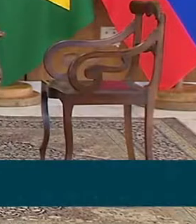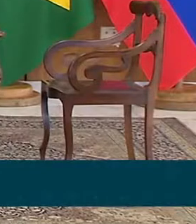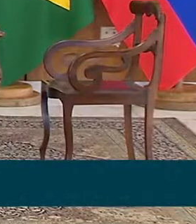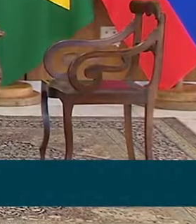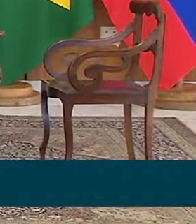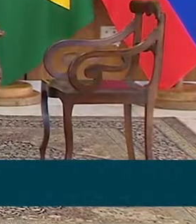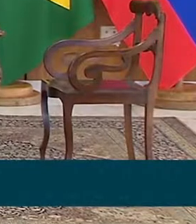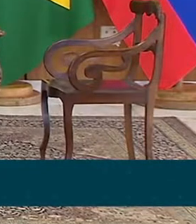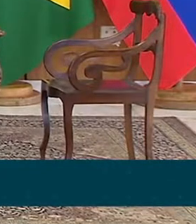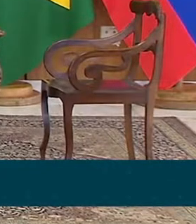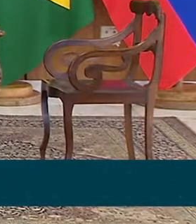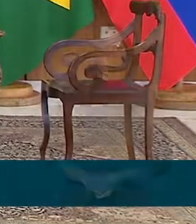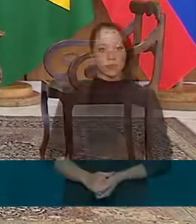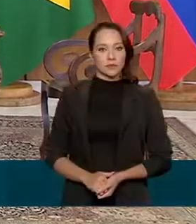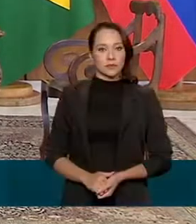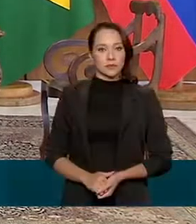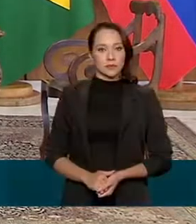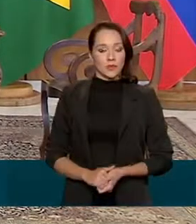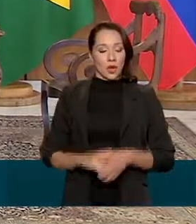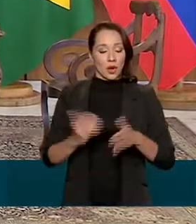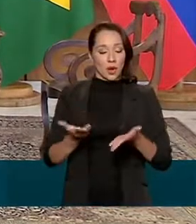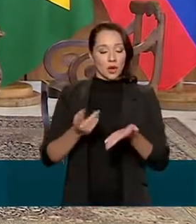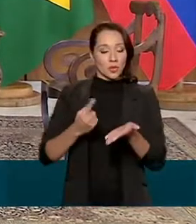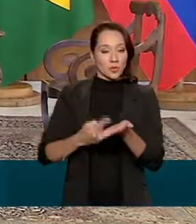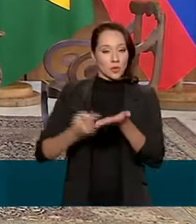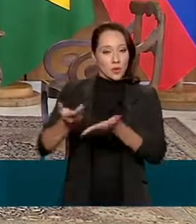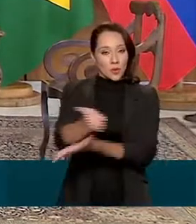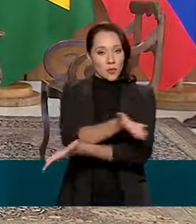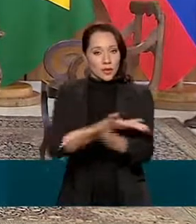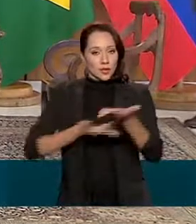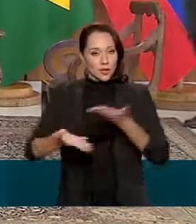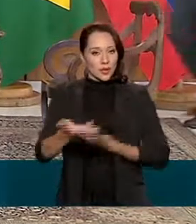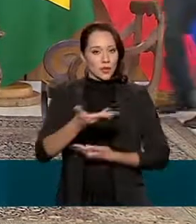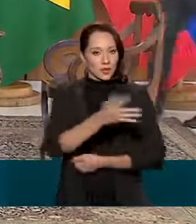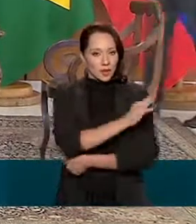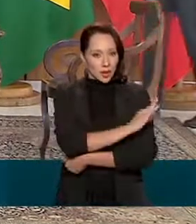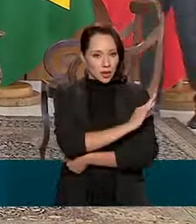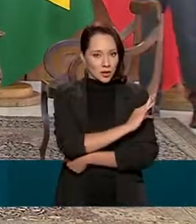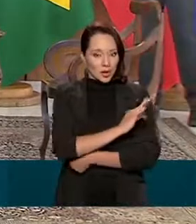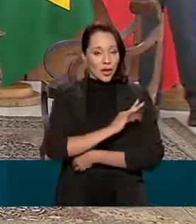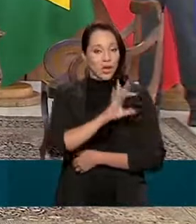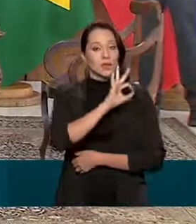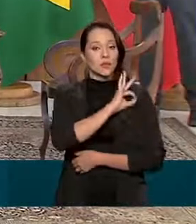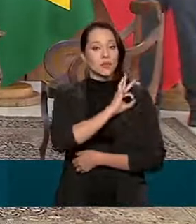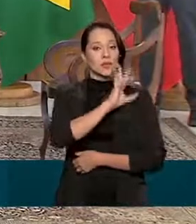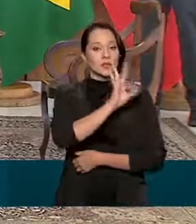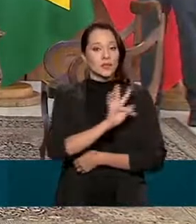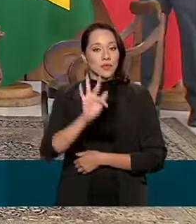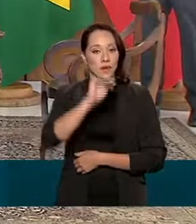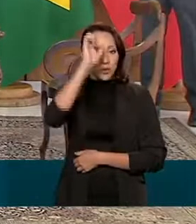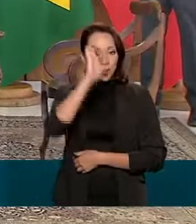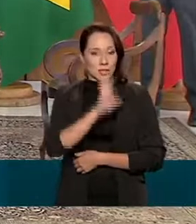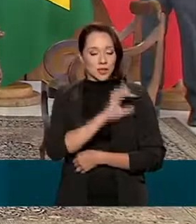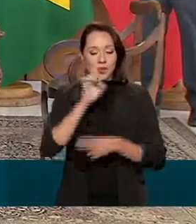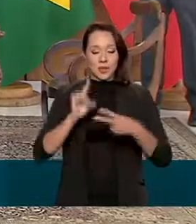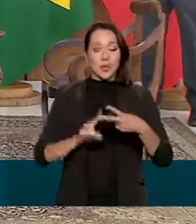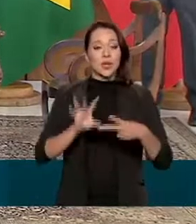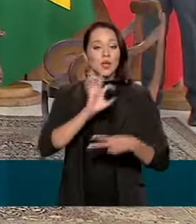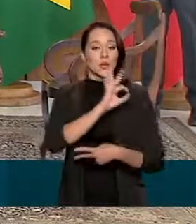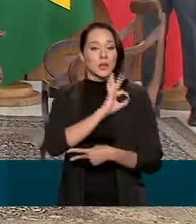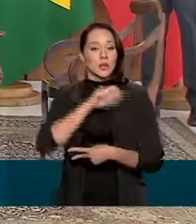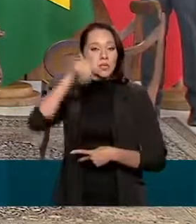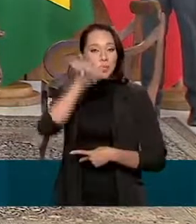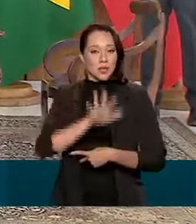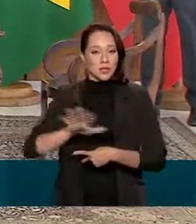um acordo de cooperação técnica internacional entre a polícia federal do Brasil EA